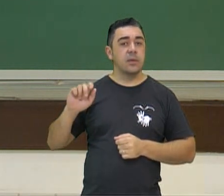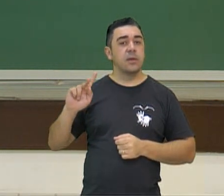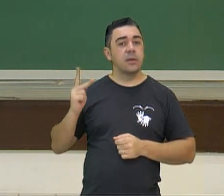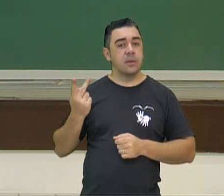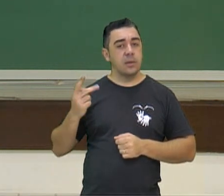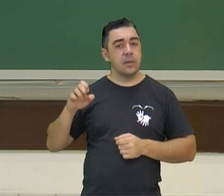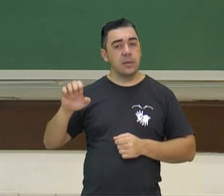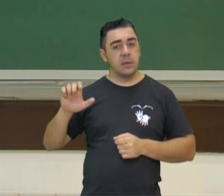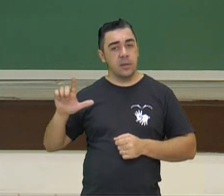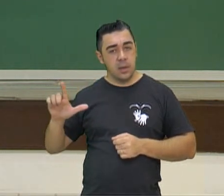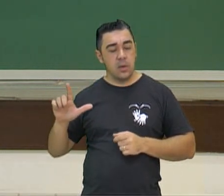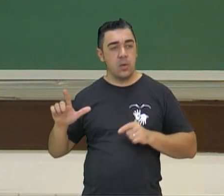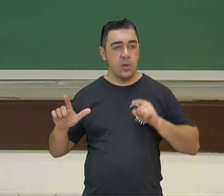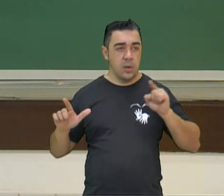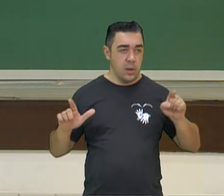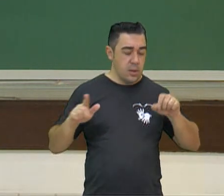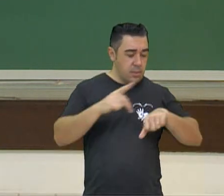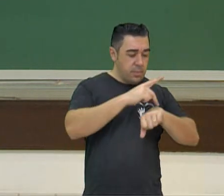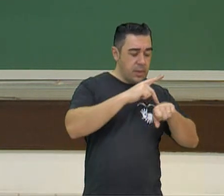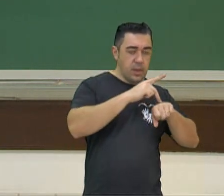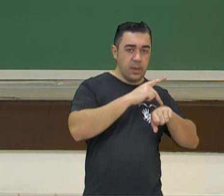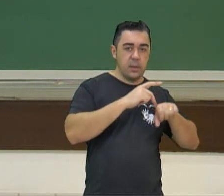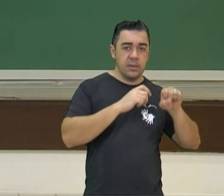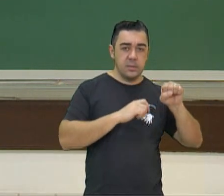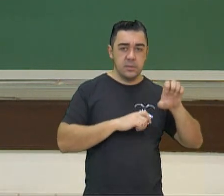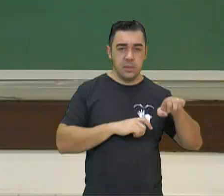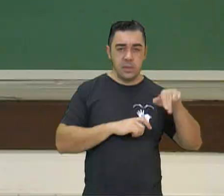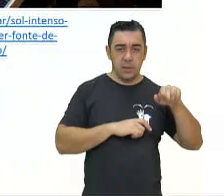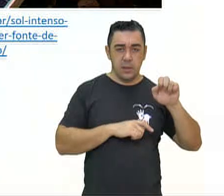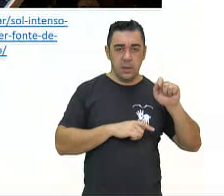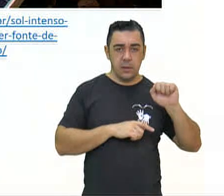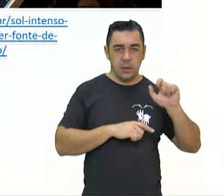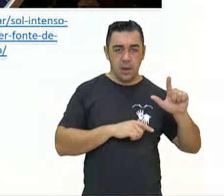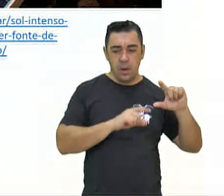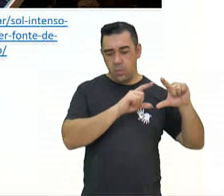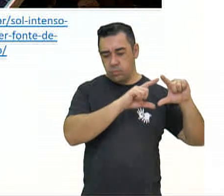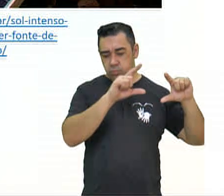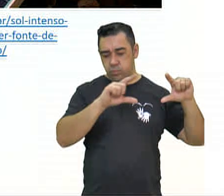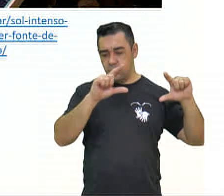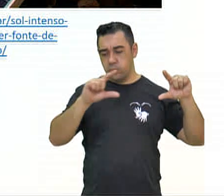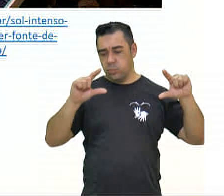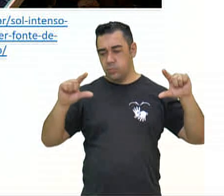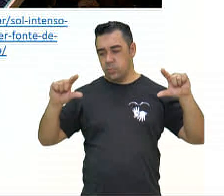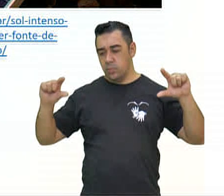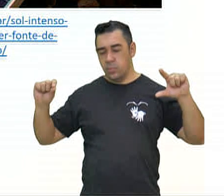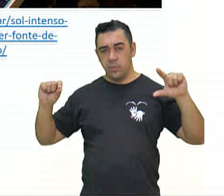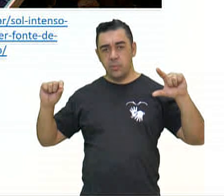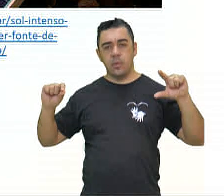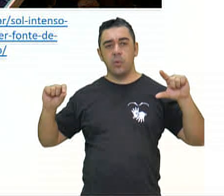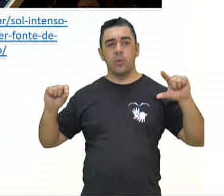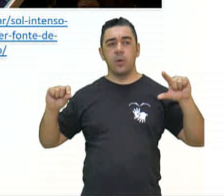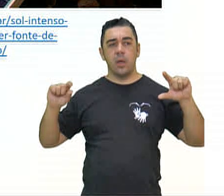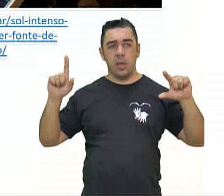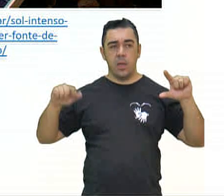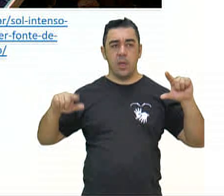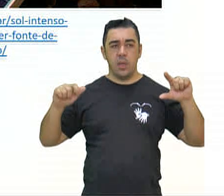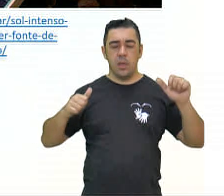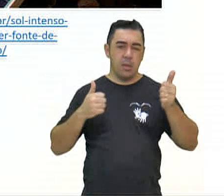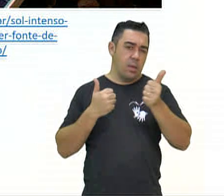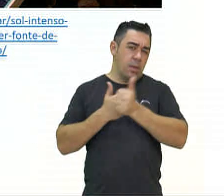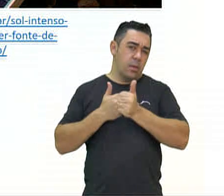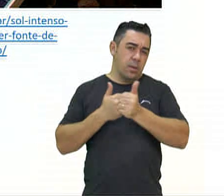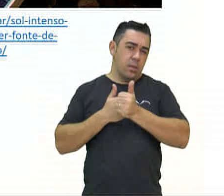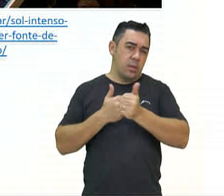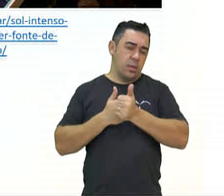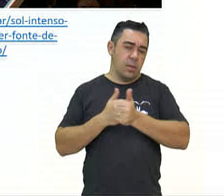aqui do Senegal até, com algumas interrupções, pegando pedaços até próximo de